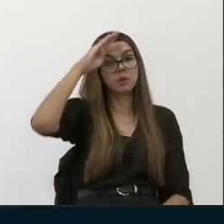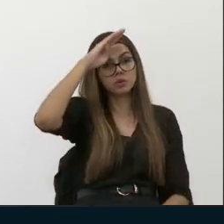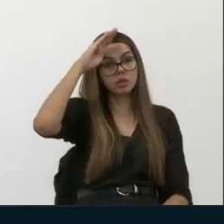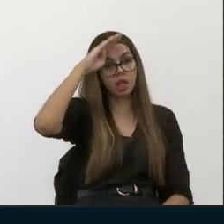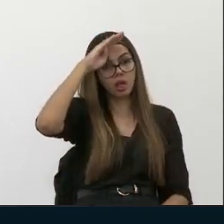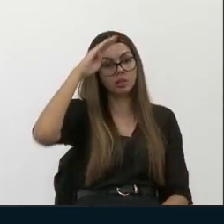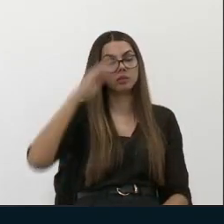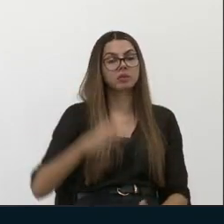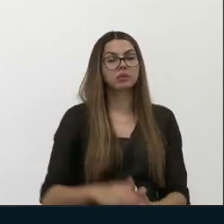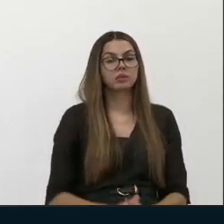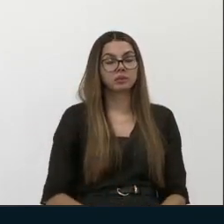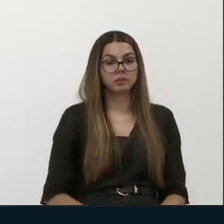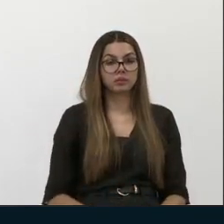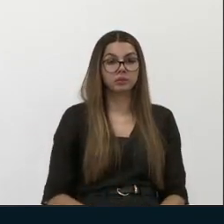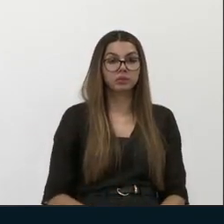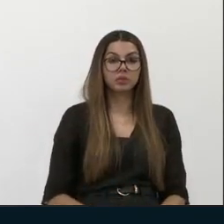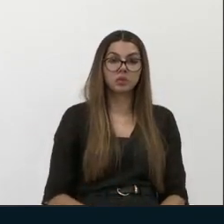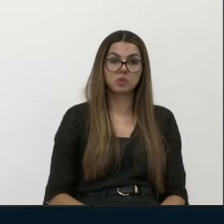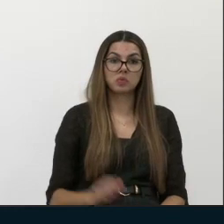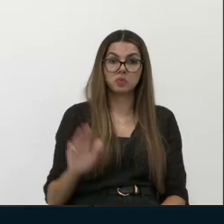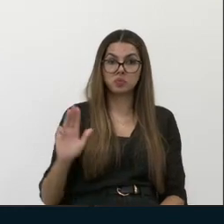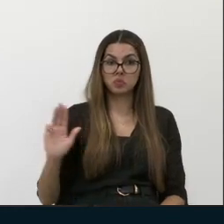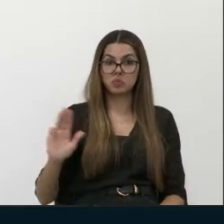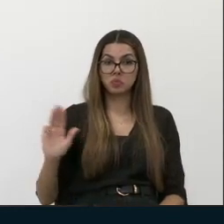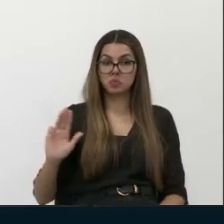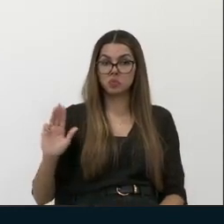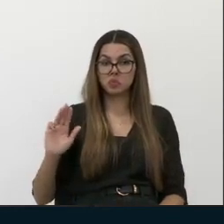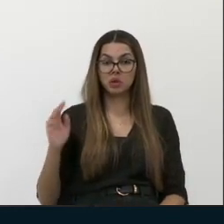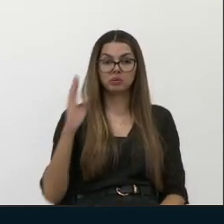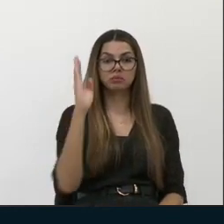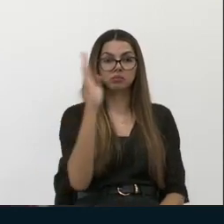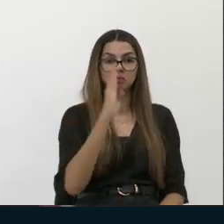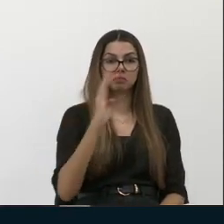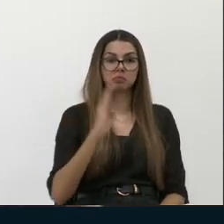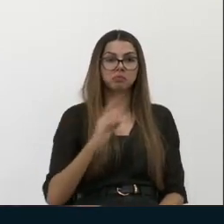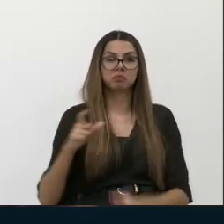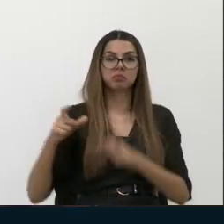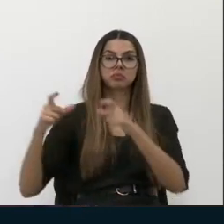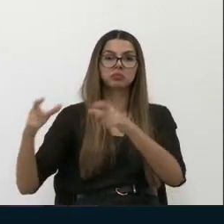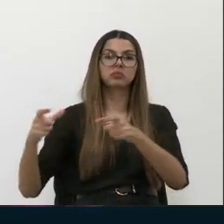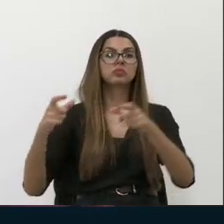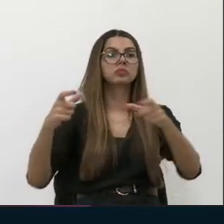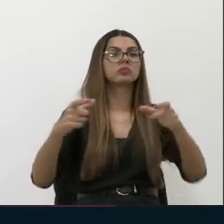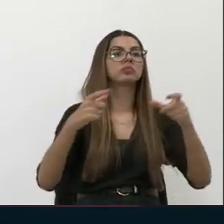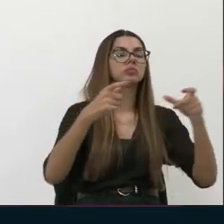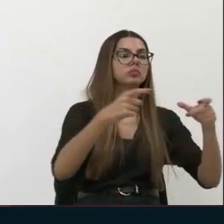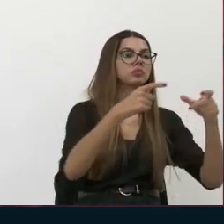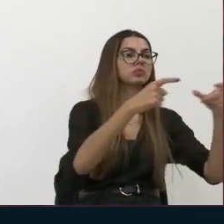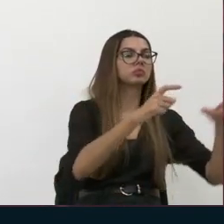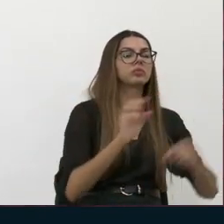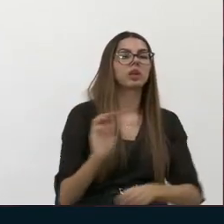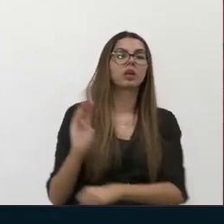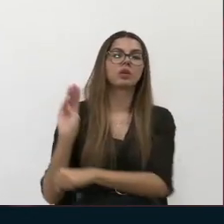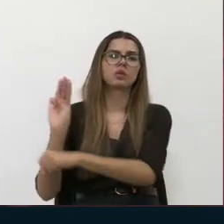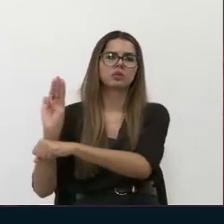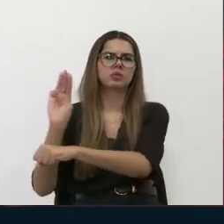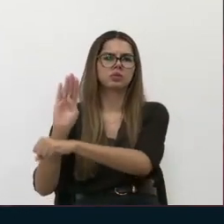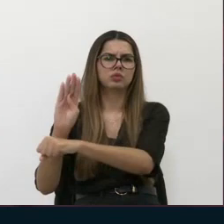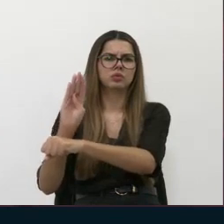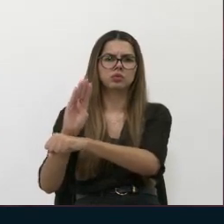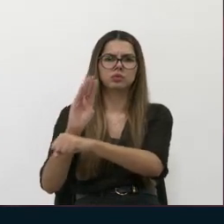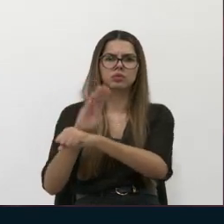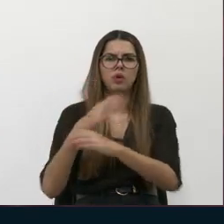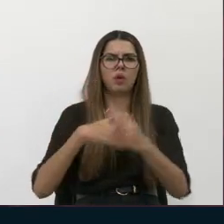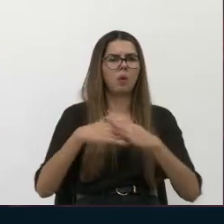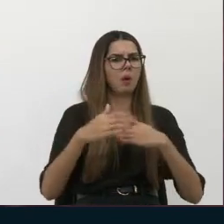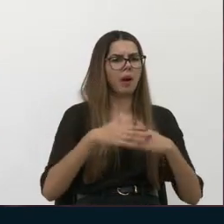presidente Lula tem ido em tudo quanto é lugar do país, Marcelo Seminaldo, para ajudar as pessoas, independente de suas bandeiras, independente de qualquer coisa. E